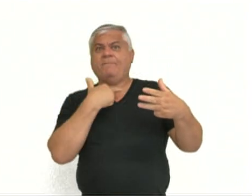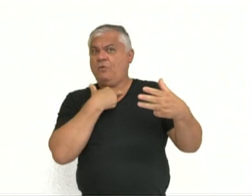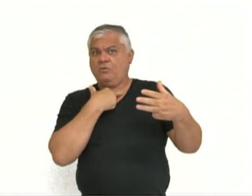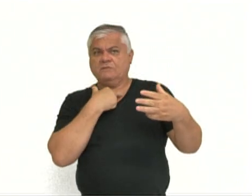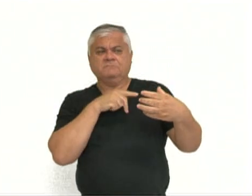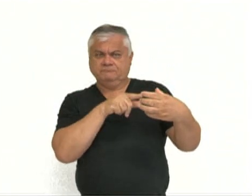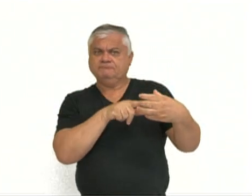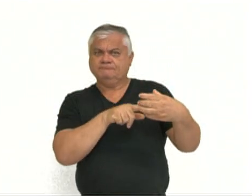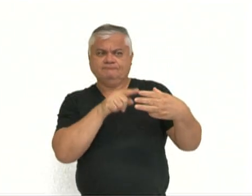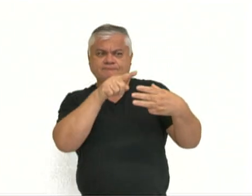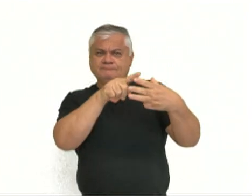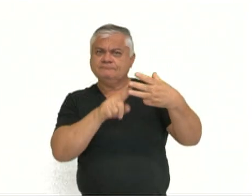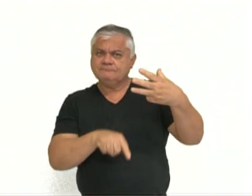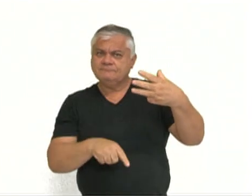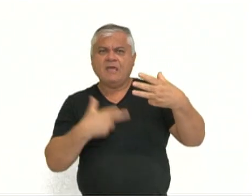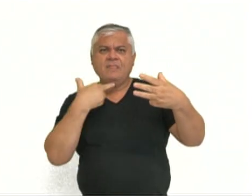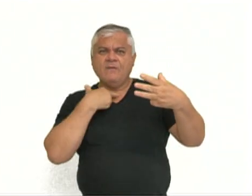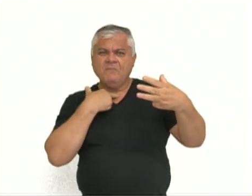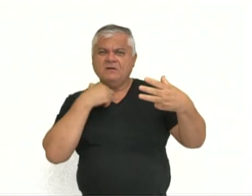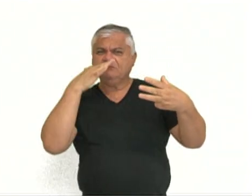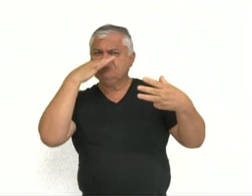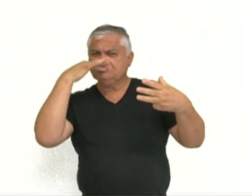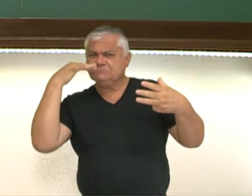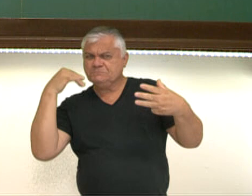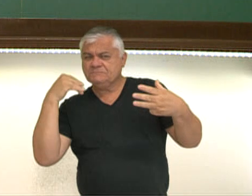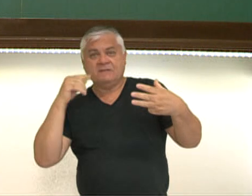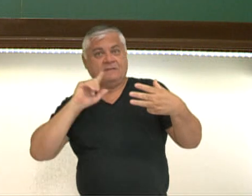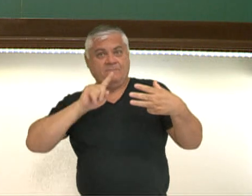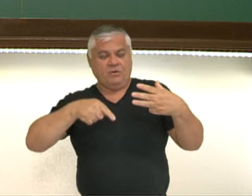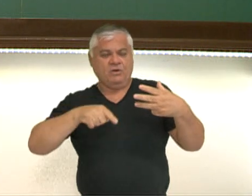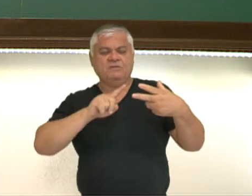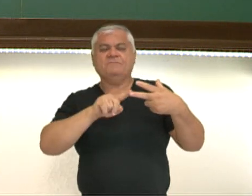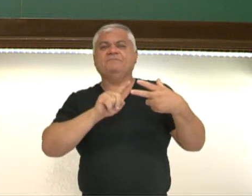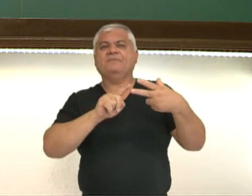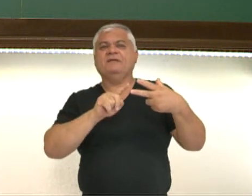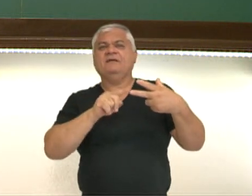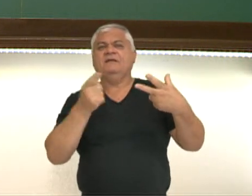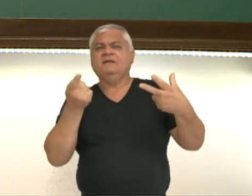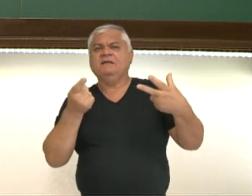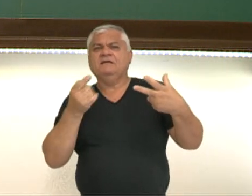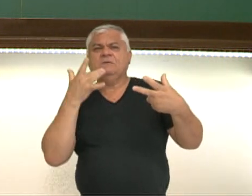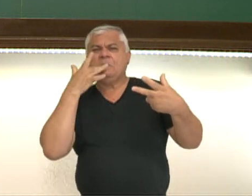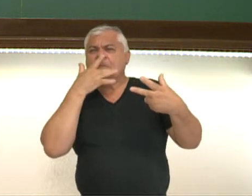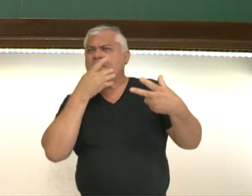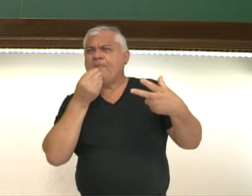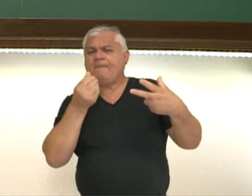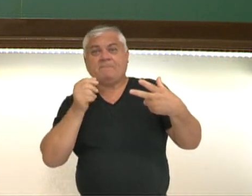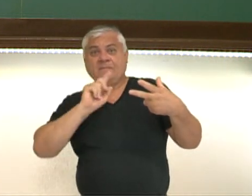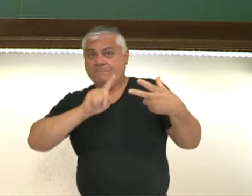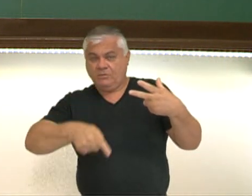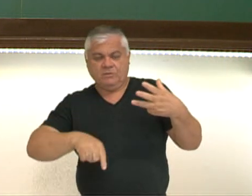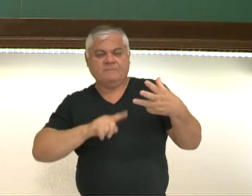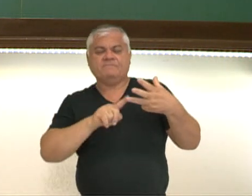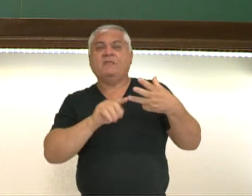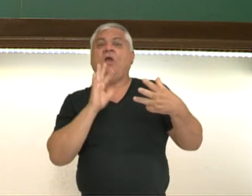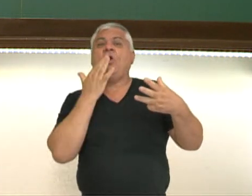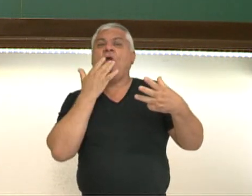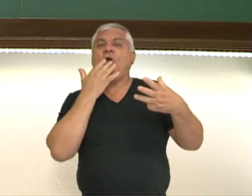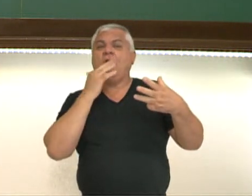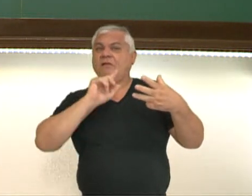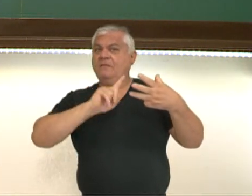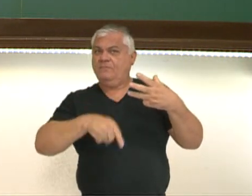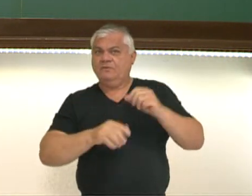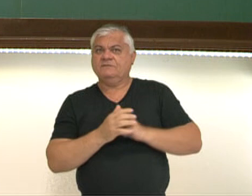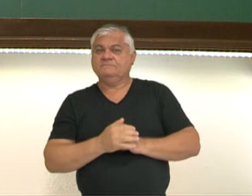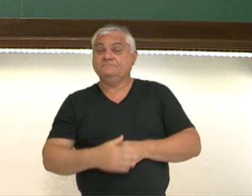Nós sempre nos falam isso, a água não pode ter cheiro, não pode ter sabor, não pode ter cor.